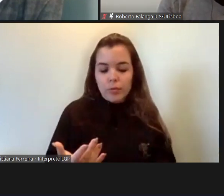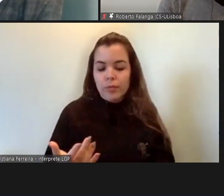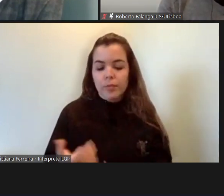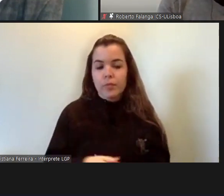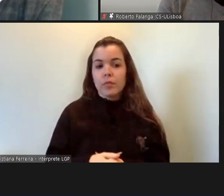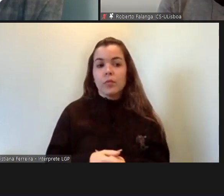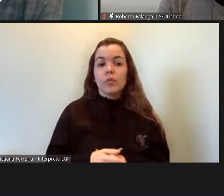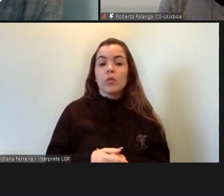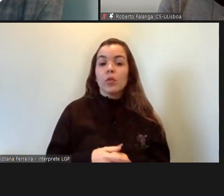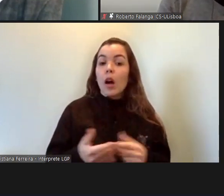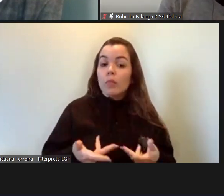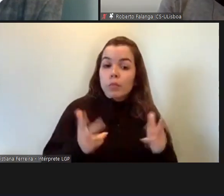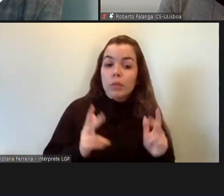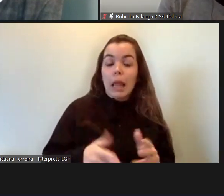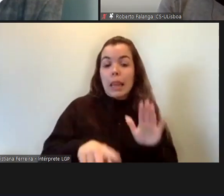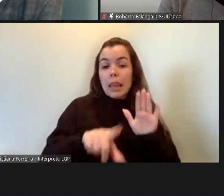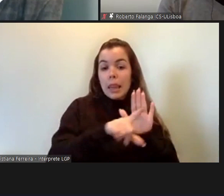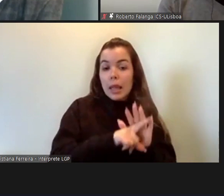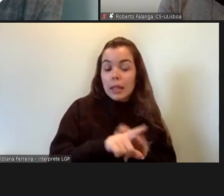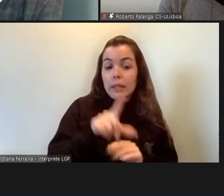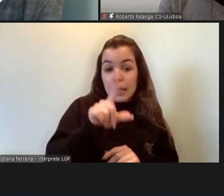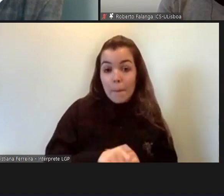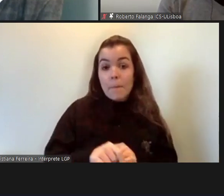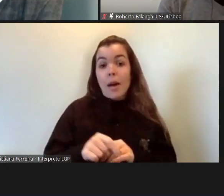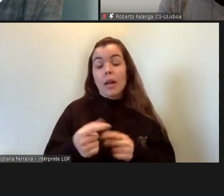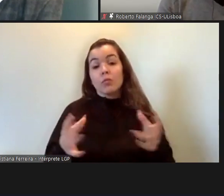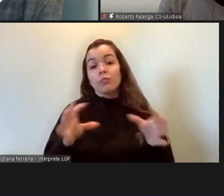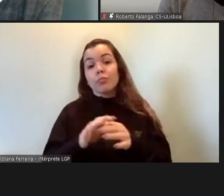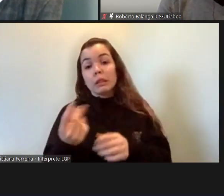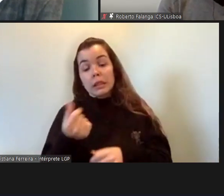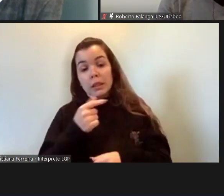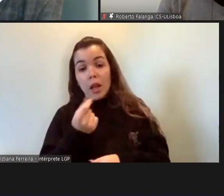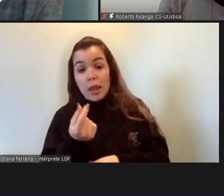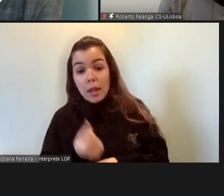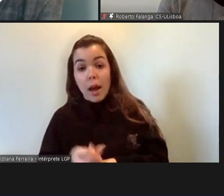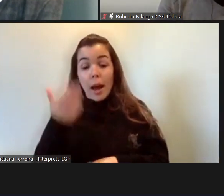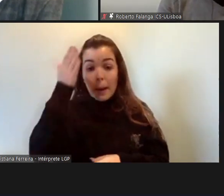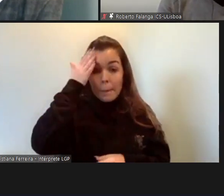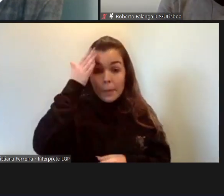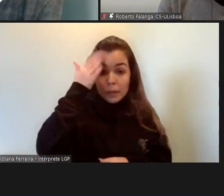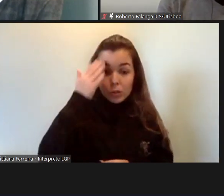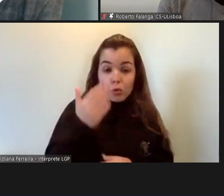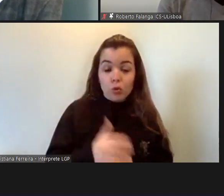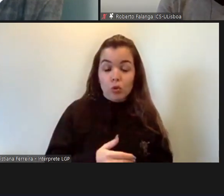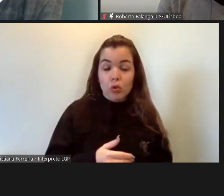desde disposições legais a disposições financeiras, a capacitação